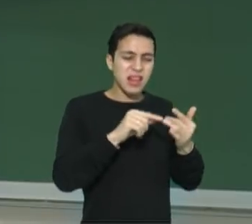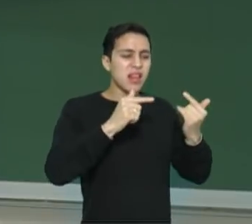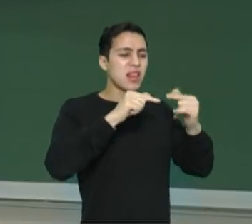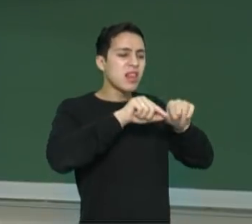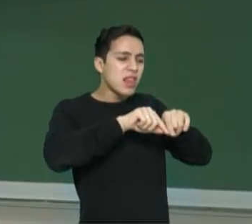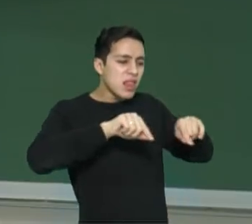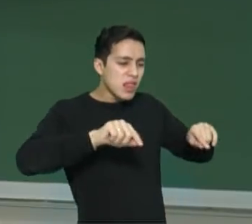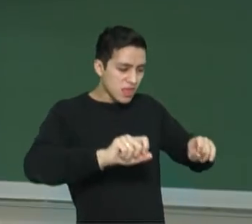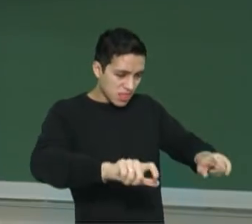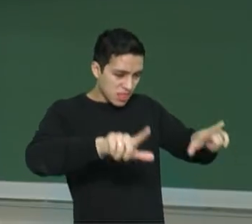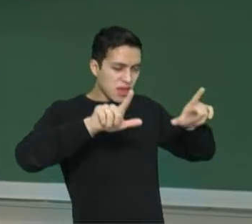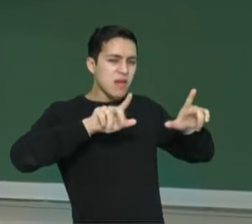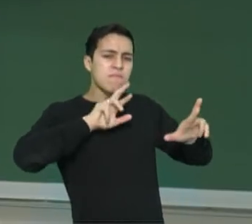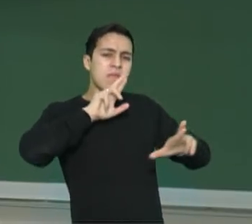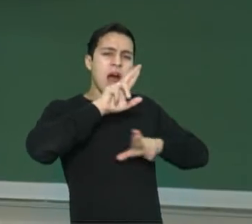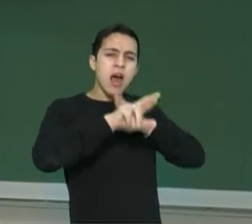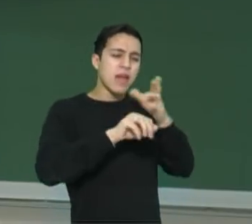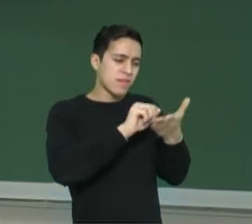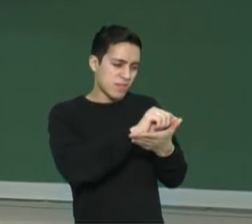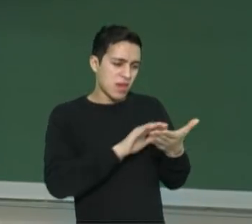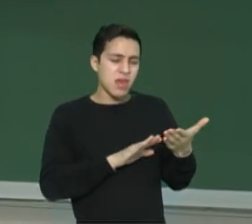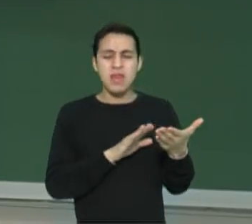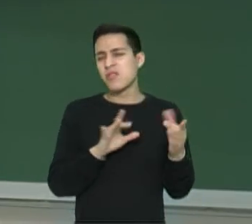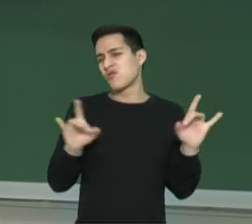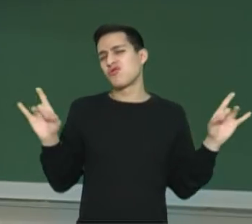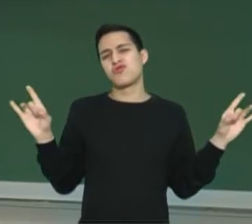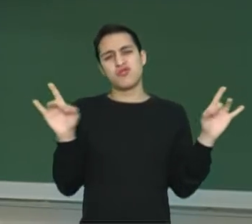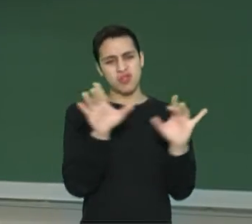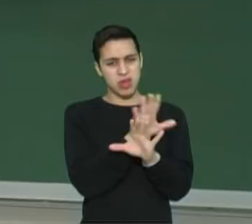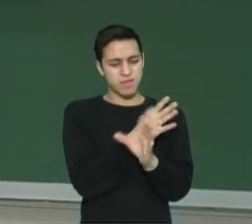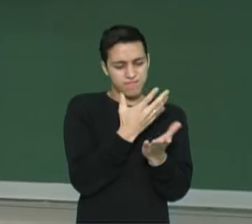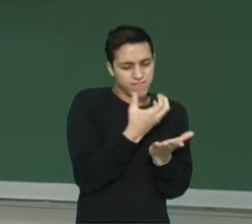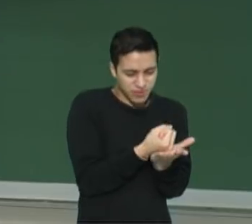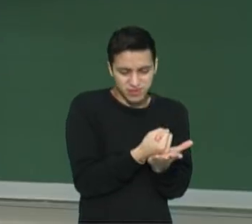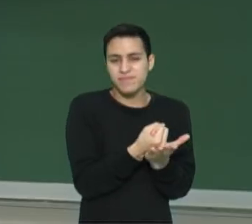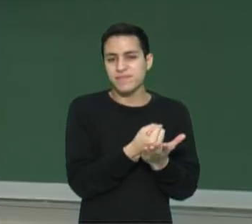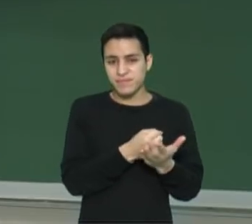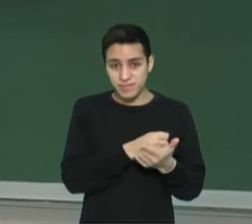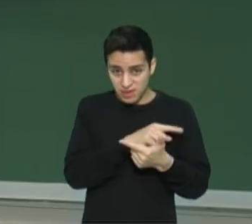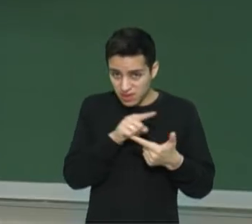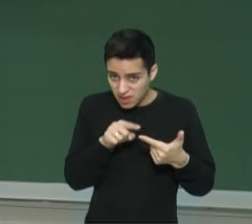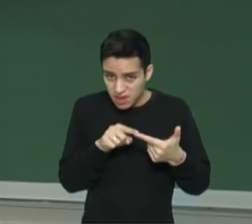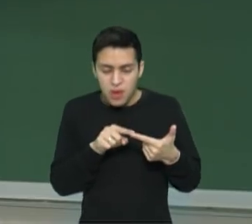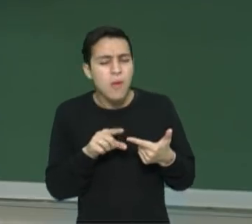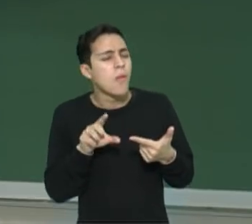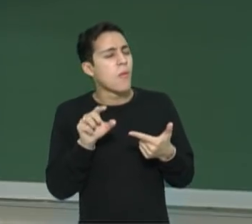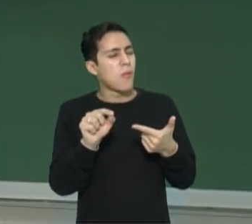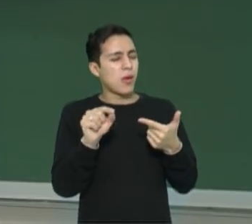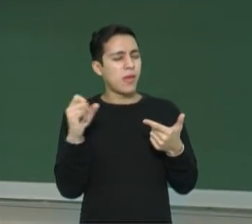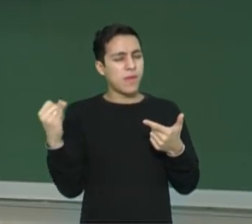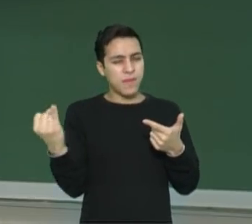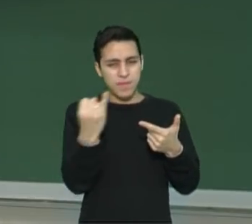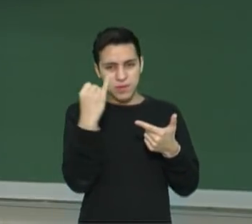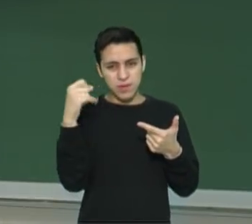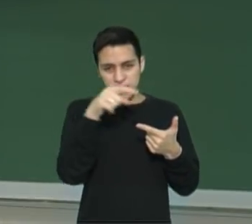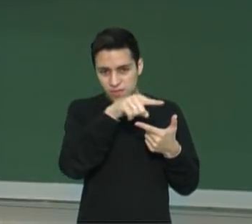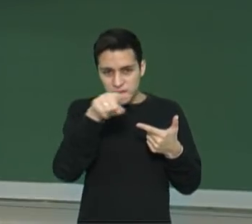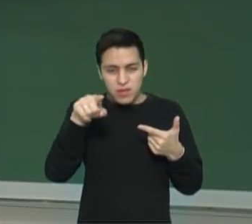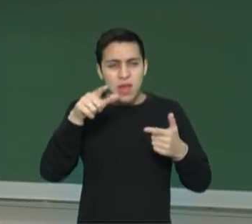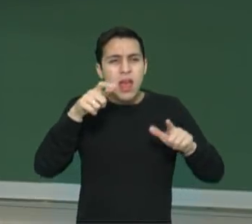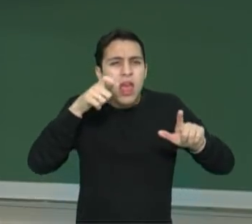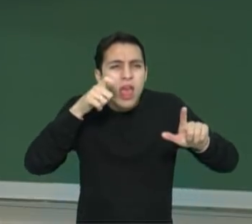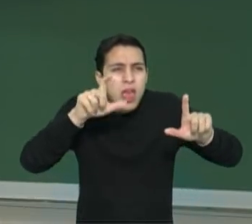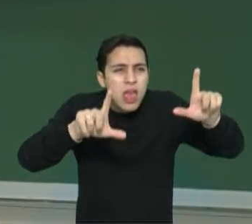lá, responder o exercício e tá tudo certinho, né? Também é importante você que está entregando